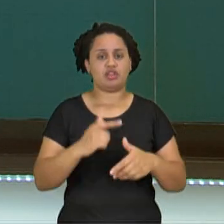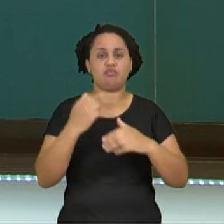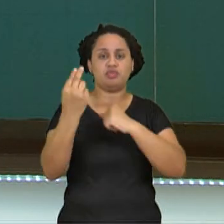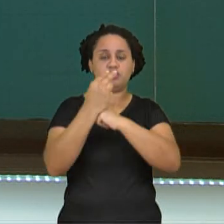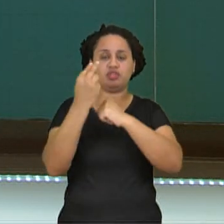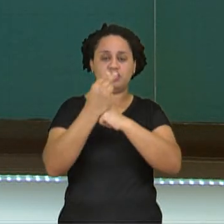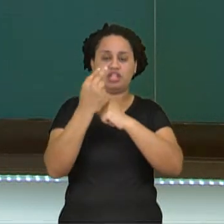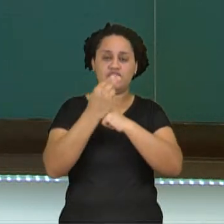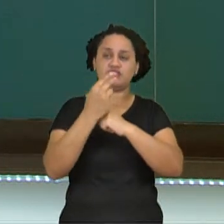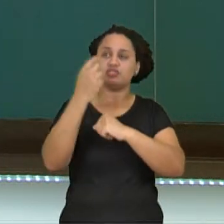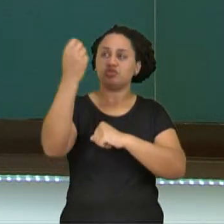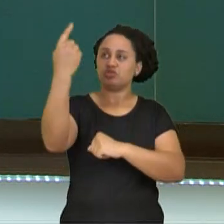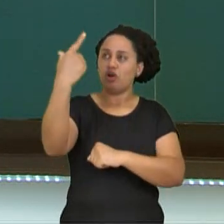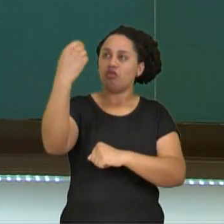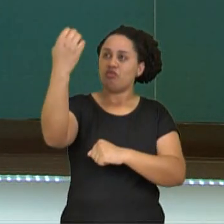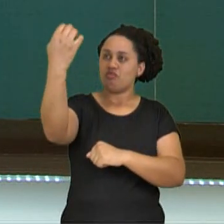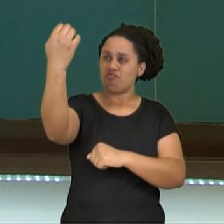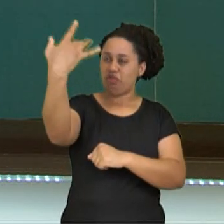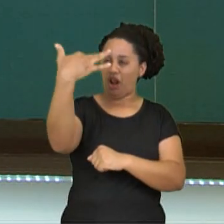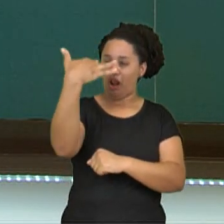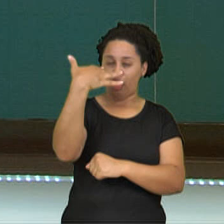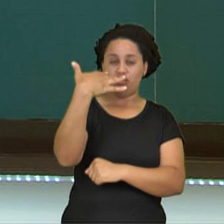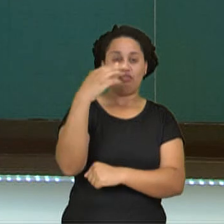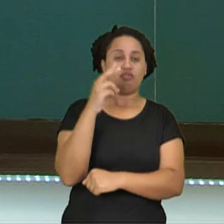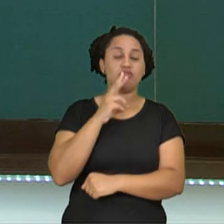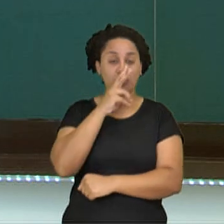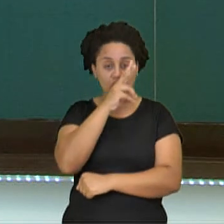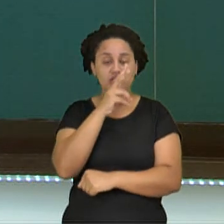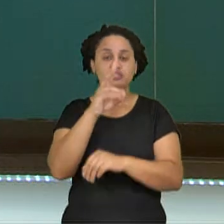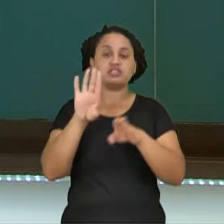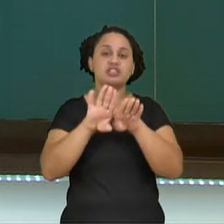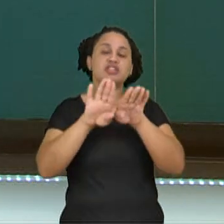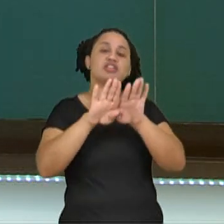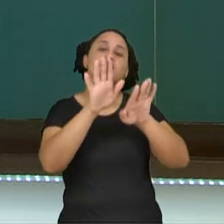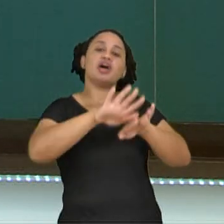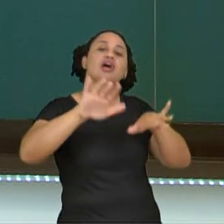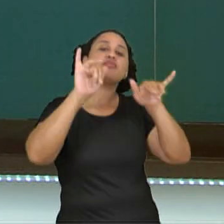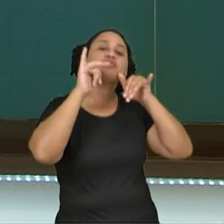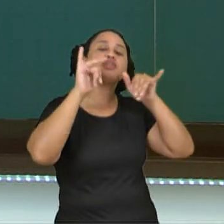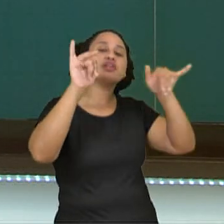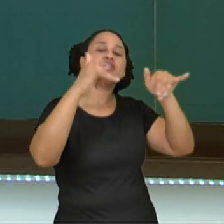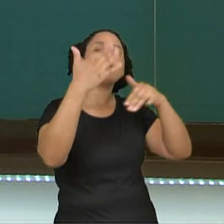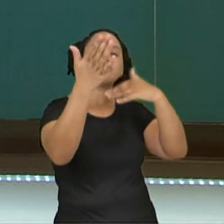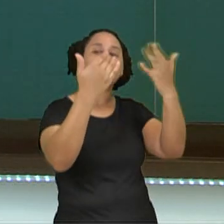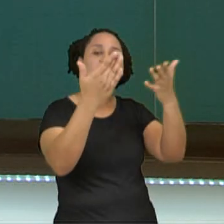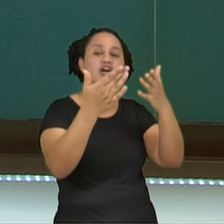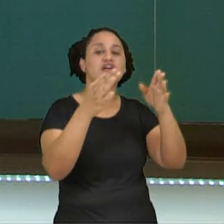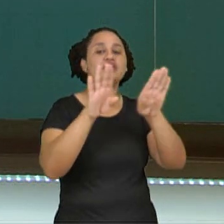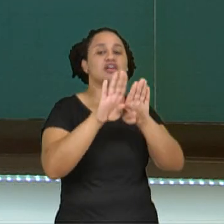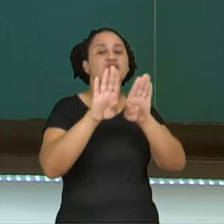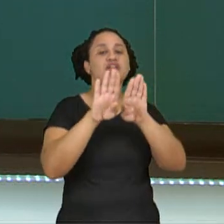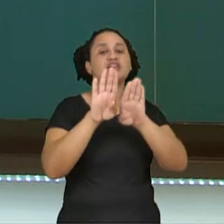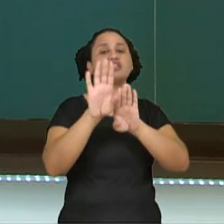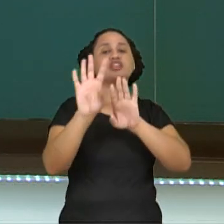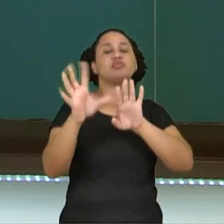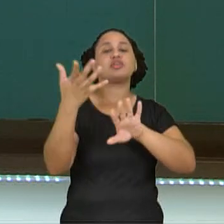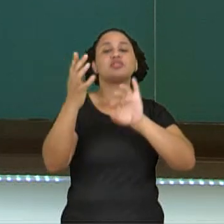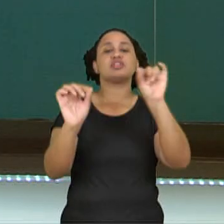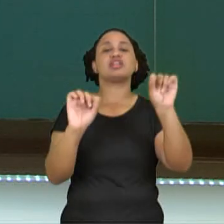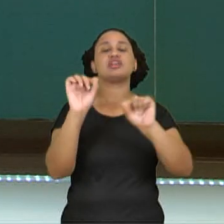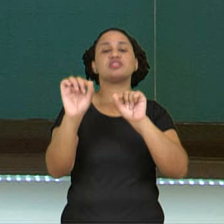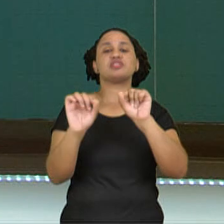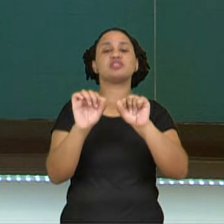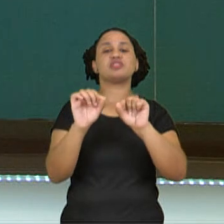raios ultravioleta e das descargas elétricas e também do bombardeamento de